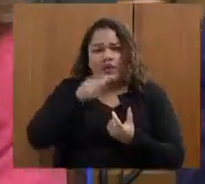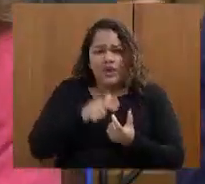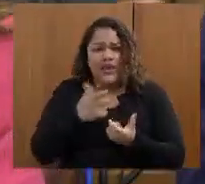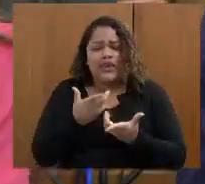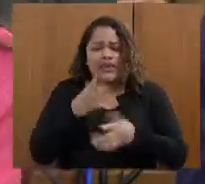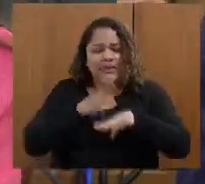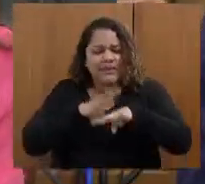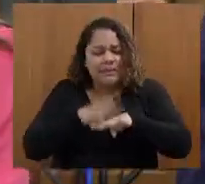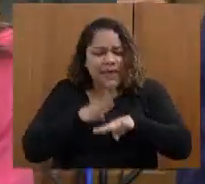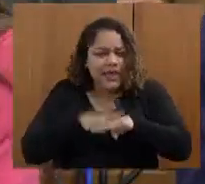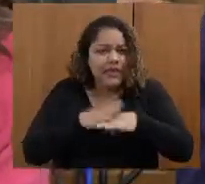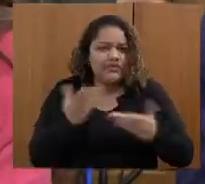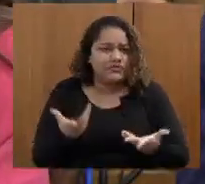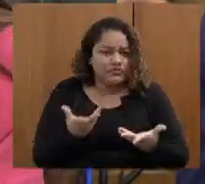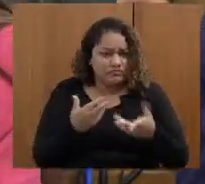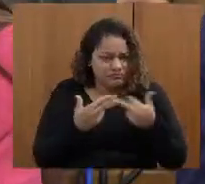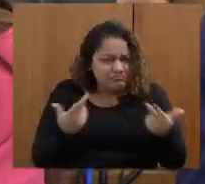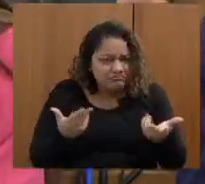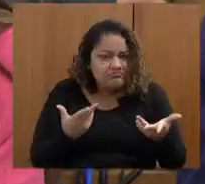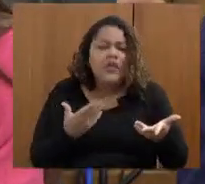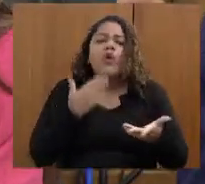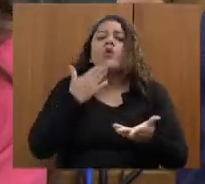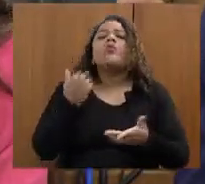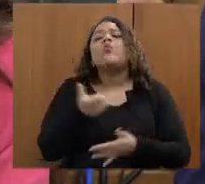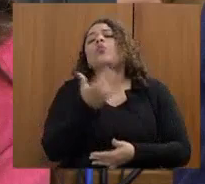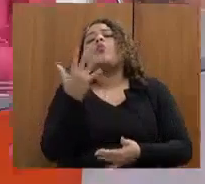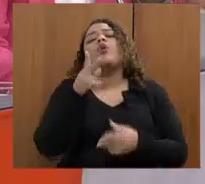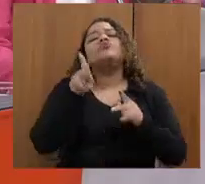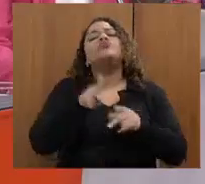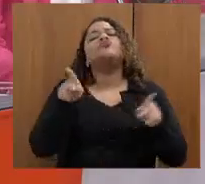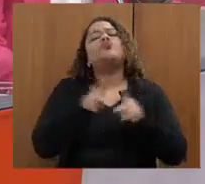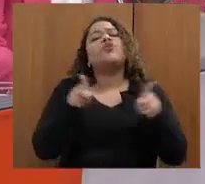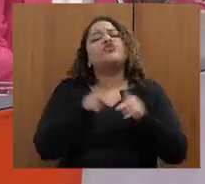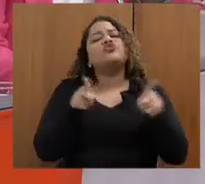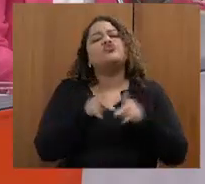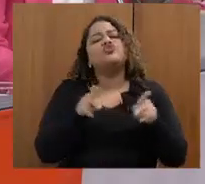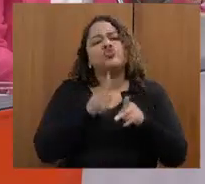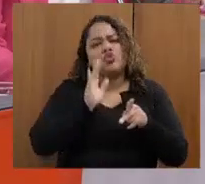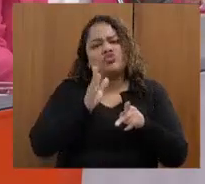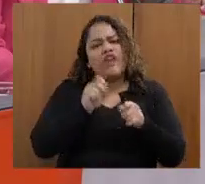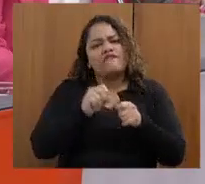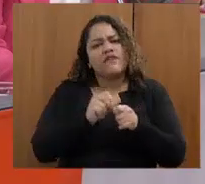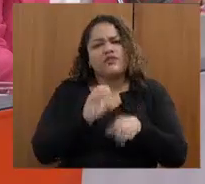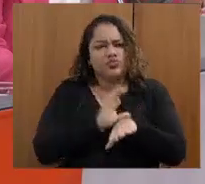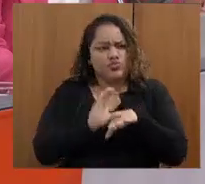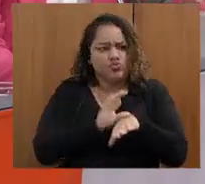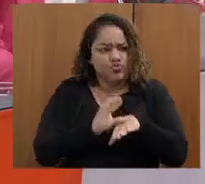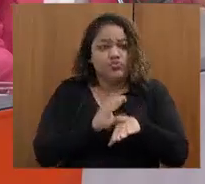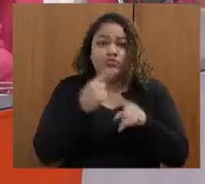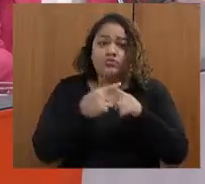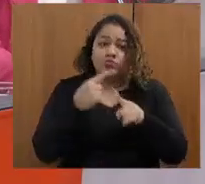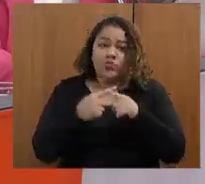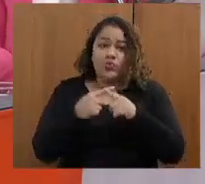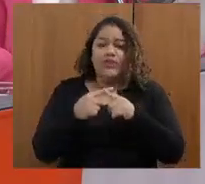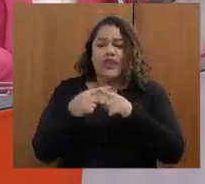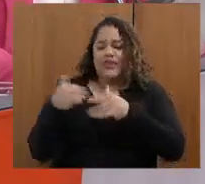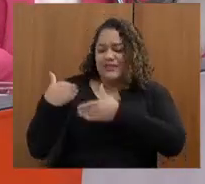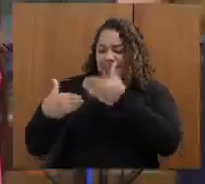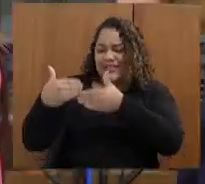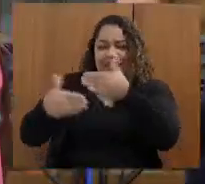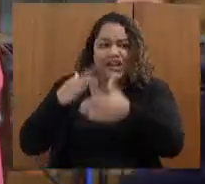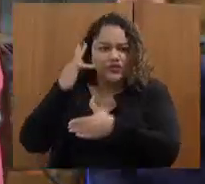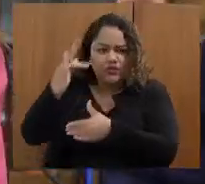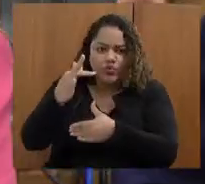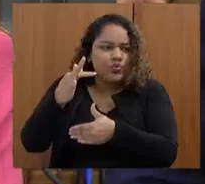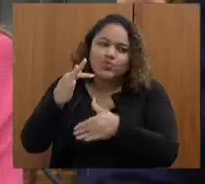eu tenho certeza que esses cursos não foram oferecidos pelo trilhas do Futuro porque não foi pelo futuro que vocês anunciaram foi pela unimontes